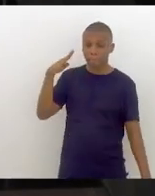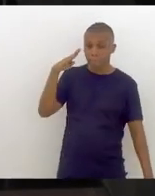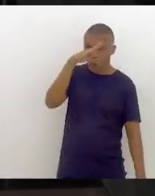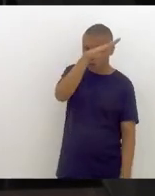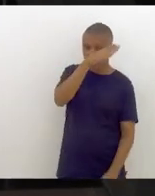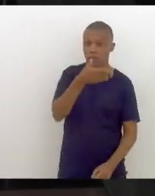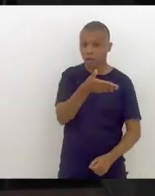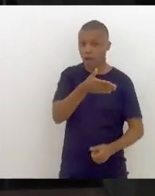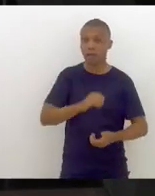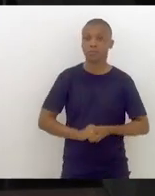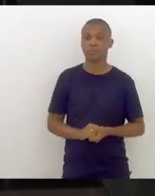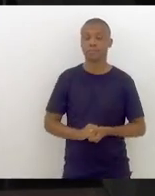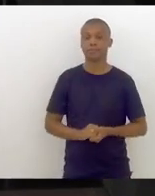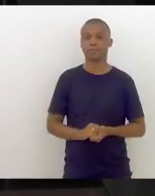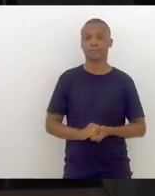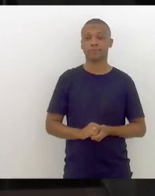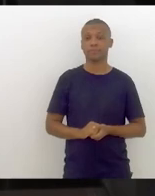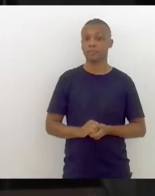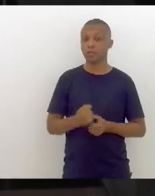bolsonaro 2018